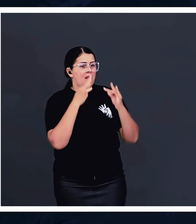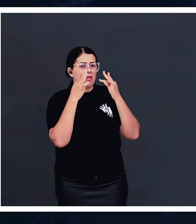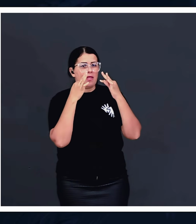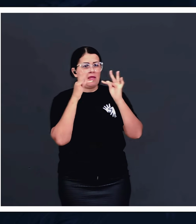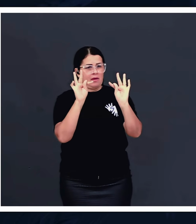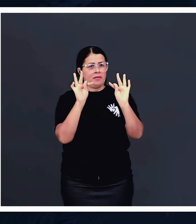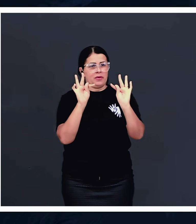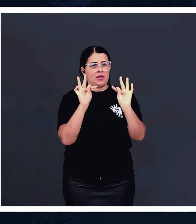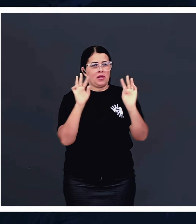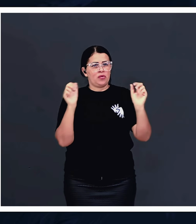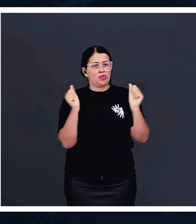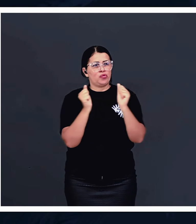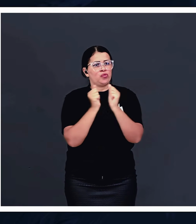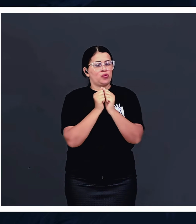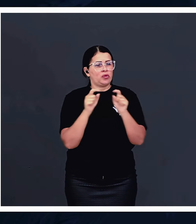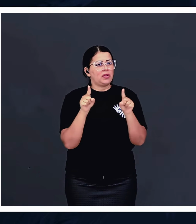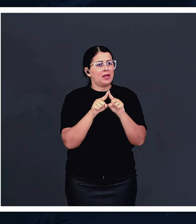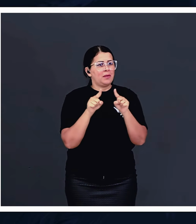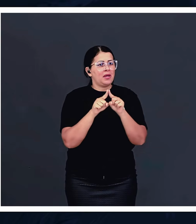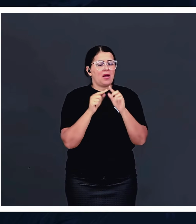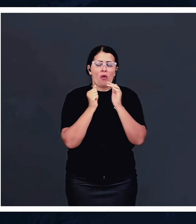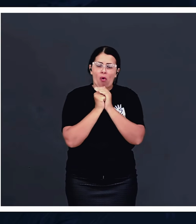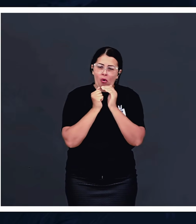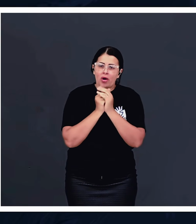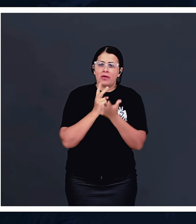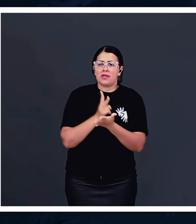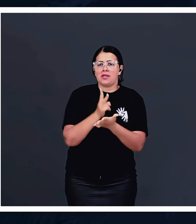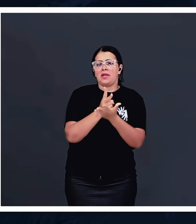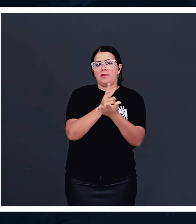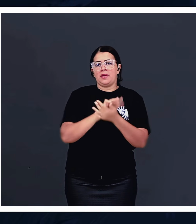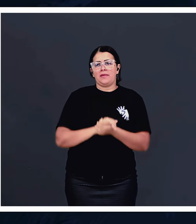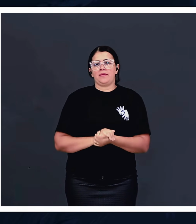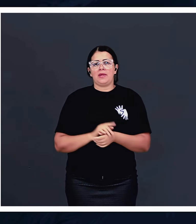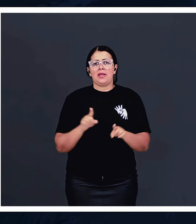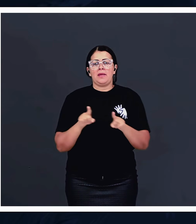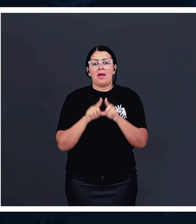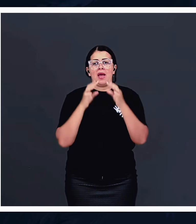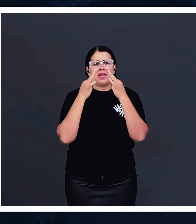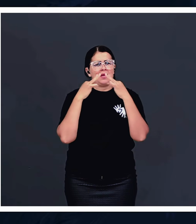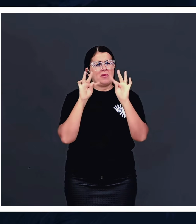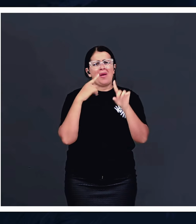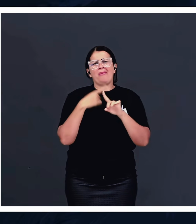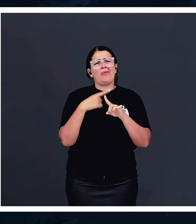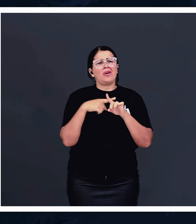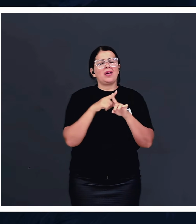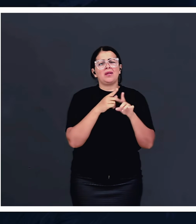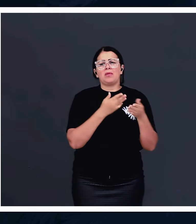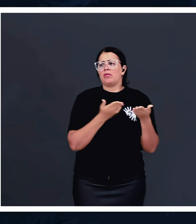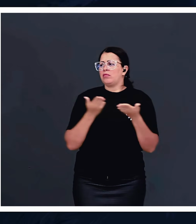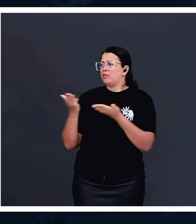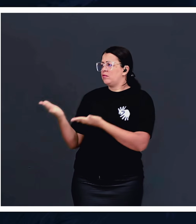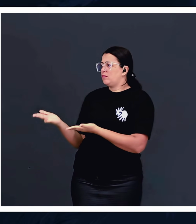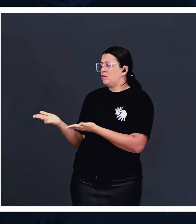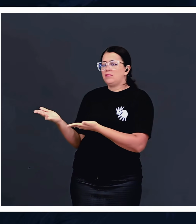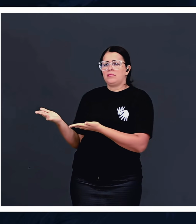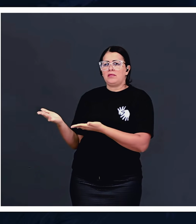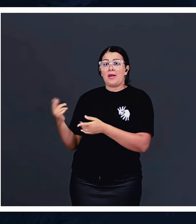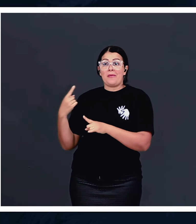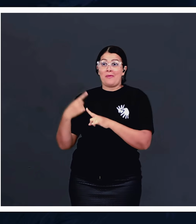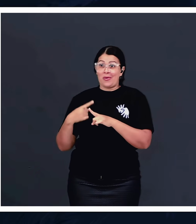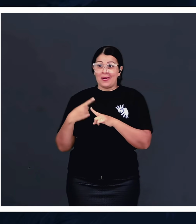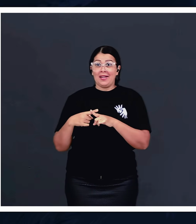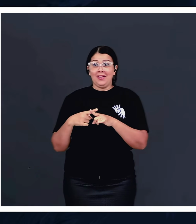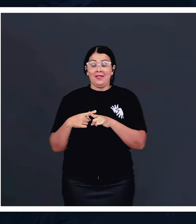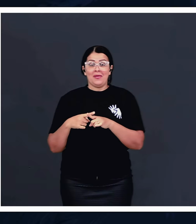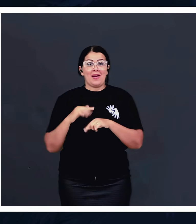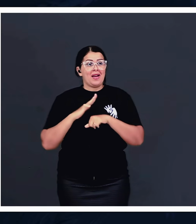testemunhar e estarmos aqui cobrindo eles em oração. E as testemunhas, por que as testemunhas são trazidas? Porque de uma